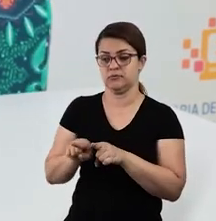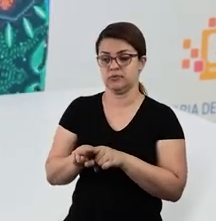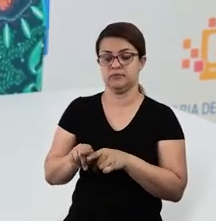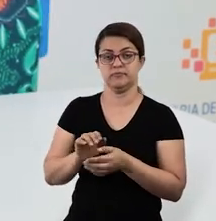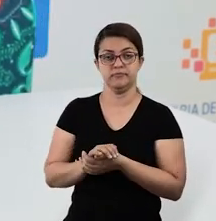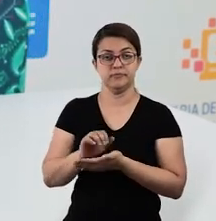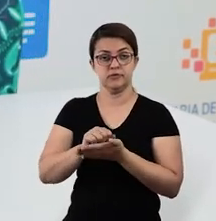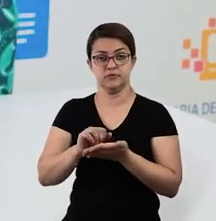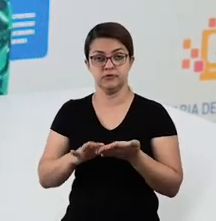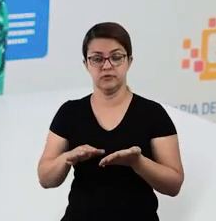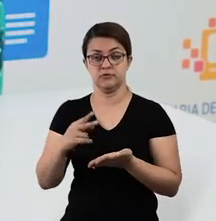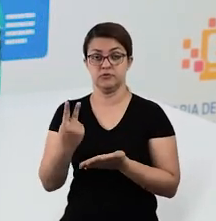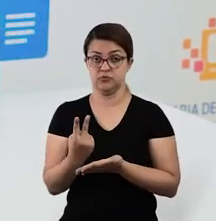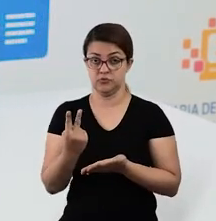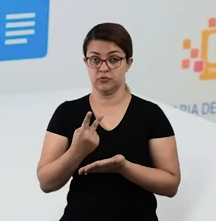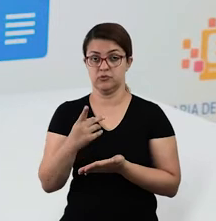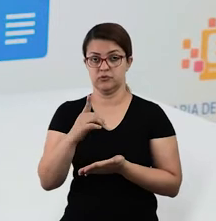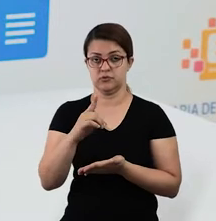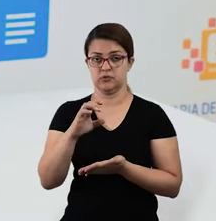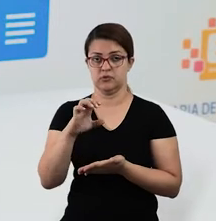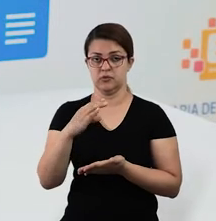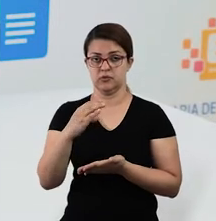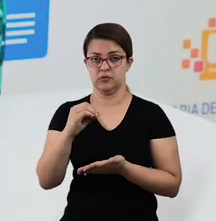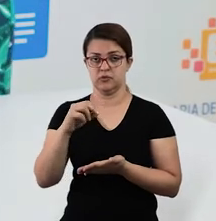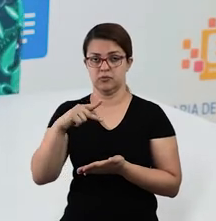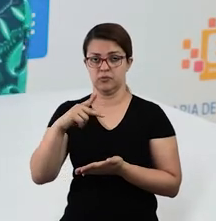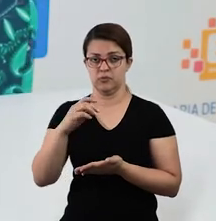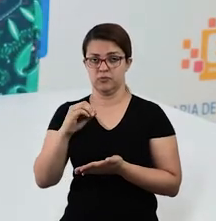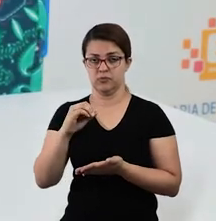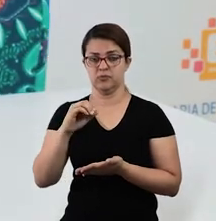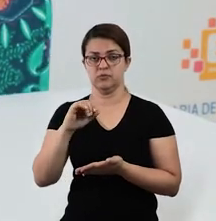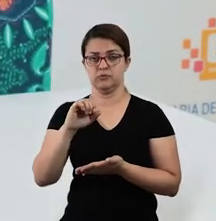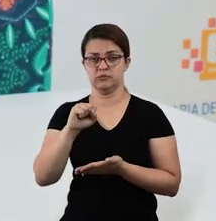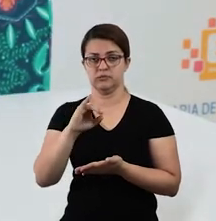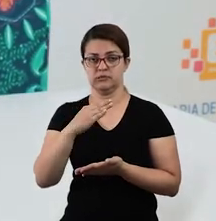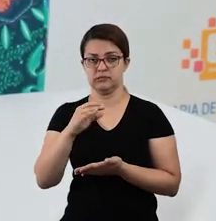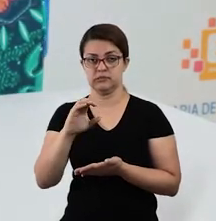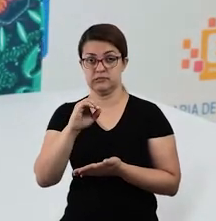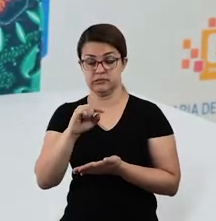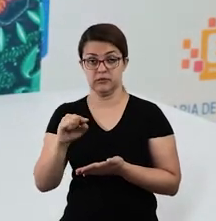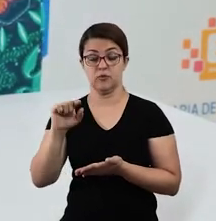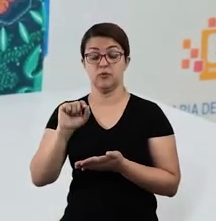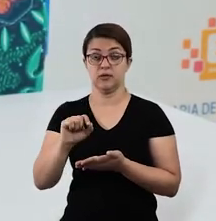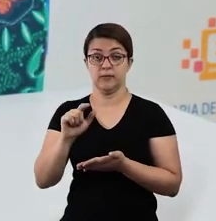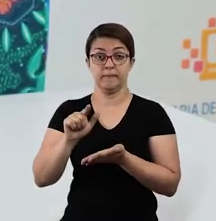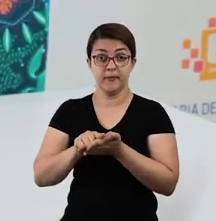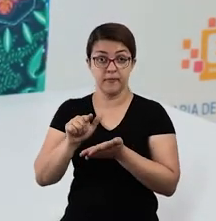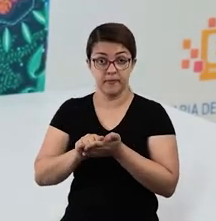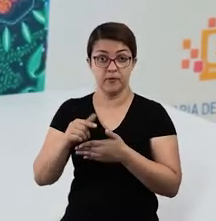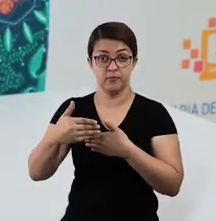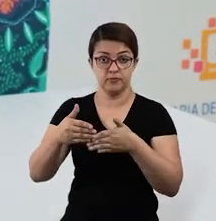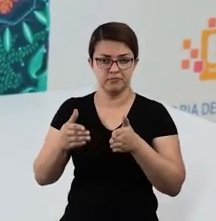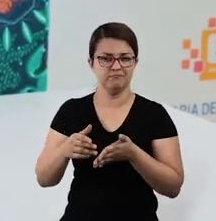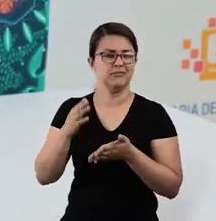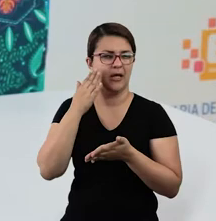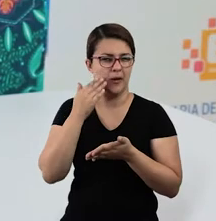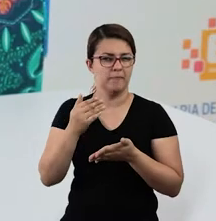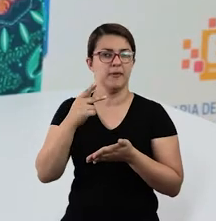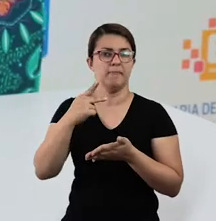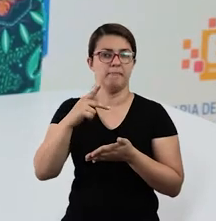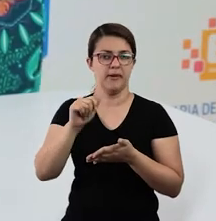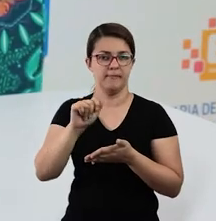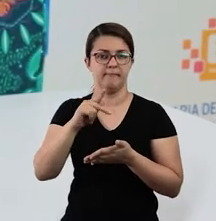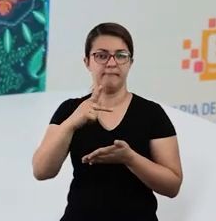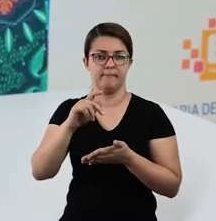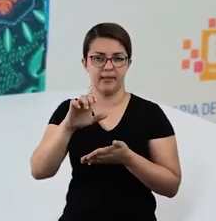E na atividade 2, que é encontrando a decomposição, o adulto deverá confeccionar com a criança em papel resistente, papelão ou